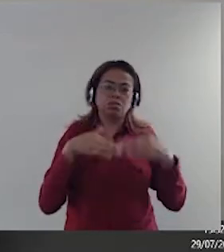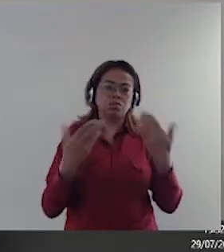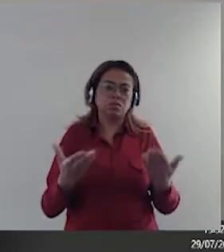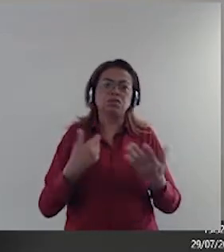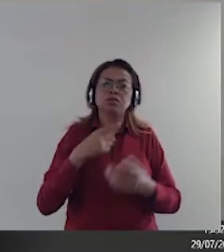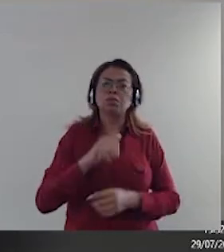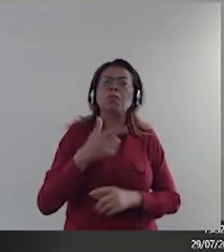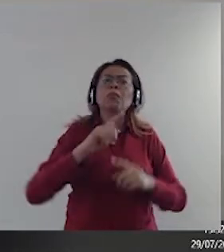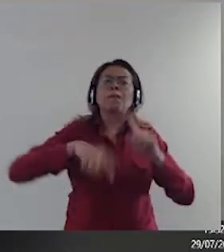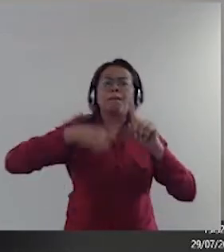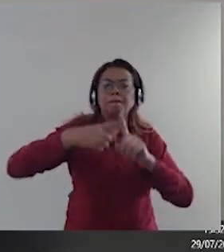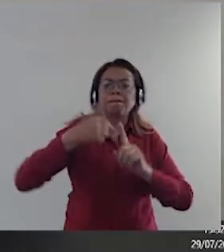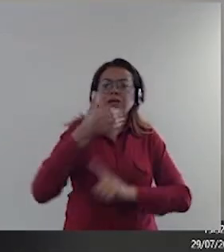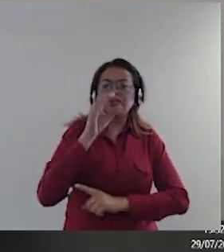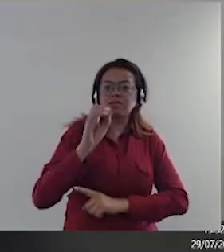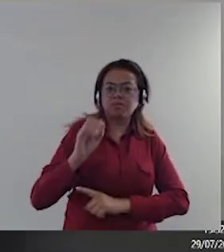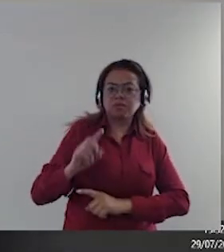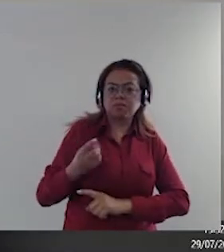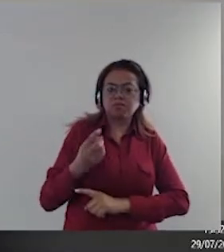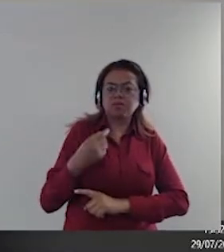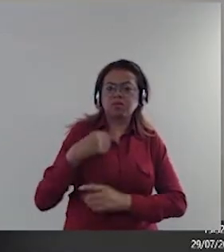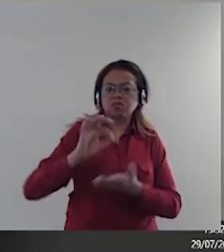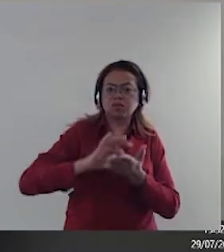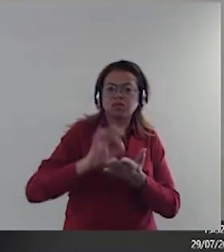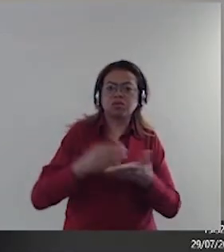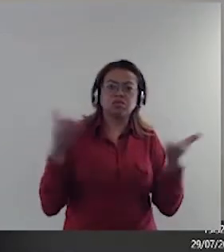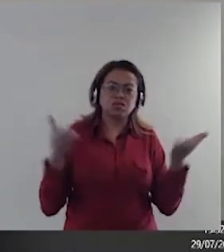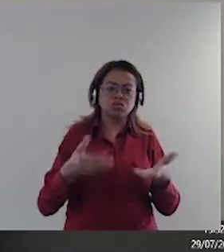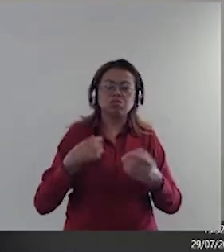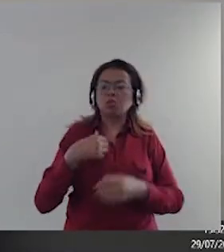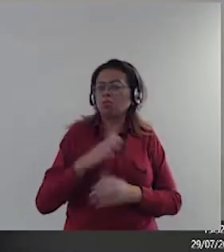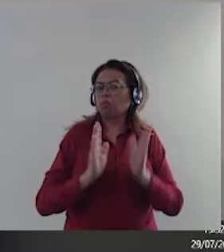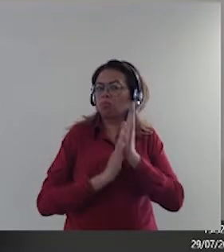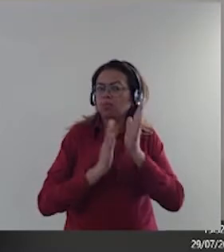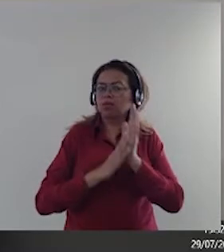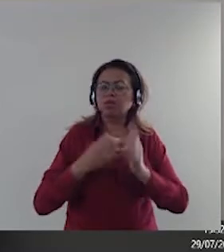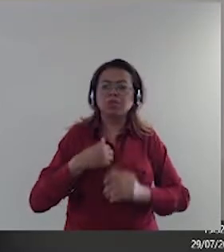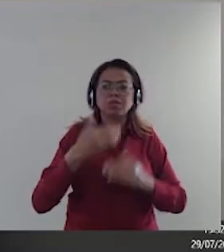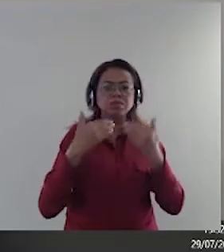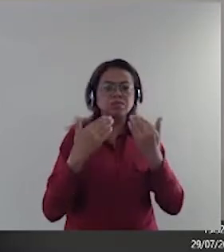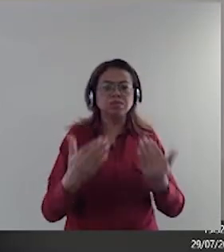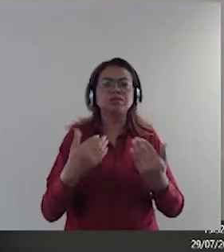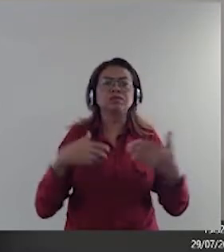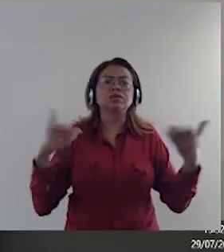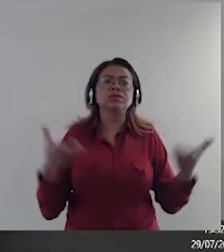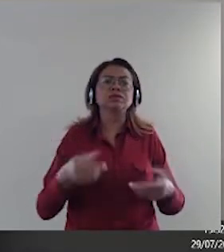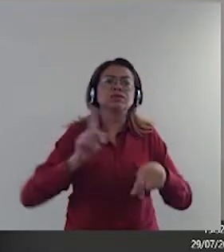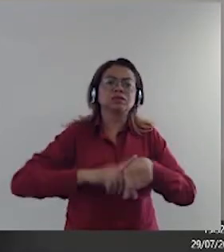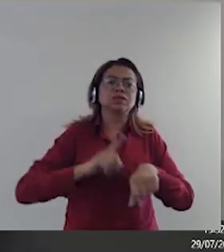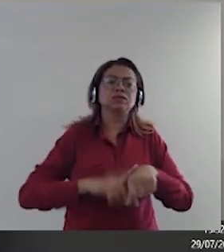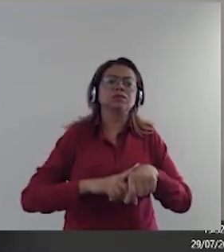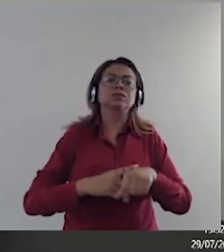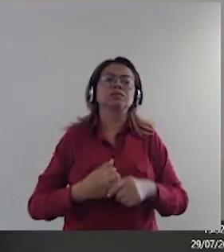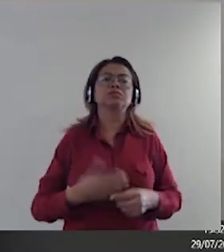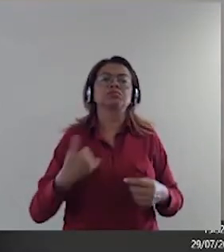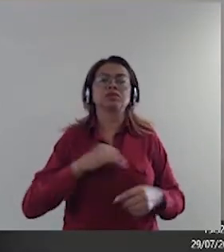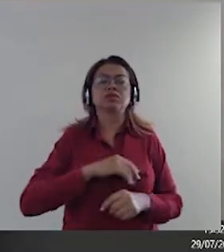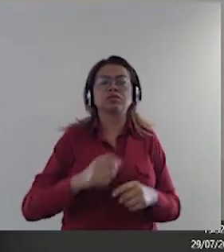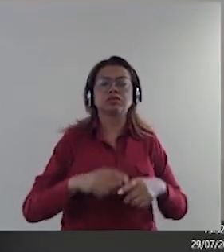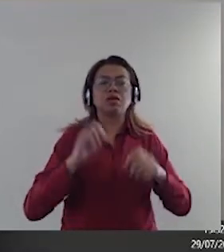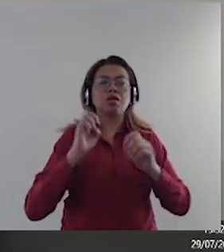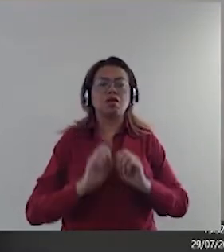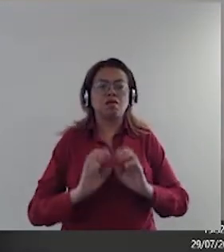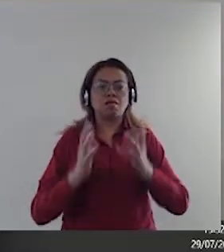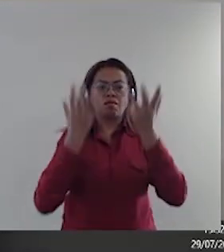com mais de 100 mil inscritos, né, a essa altura. Né? Portanto, é um prazer muito grande estar participando deste grande evento.